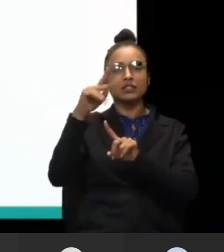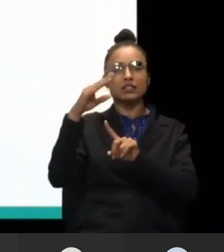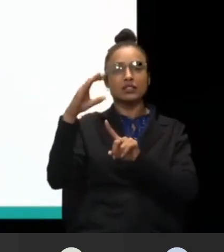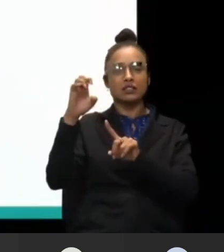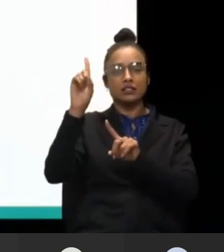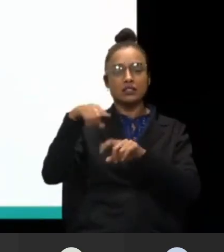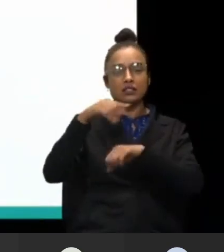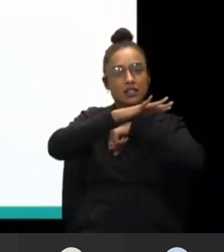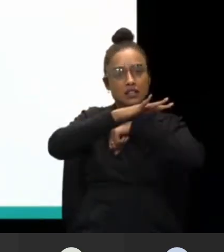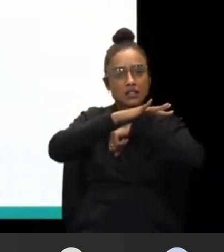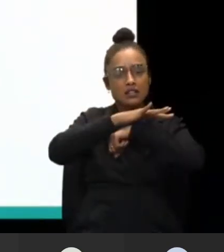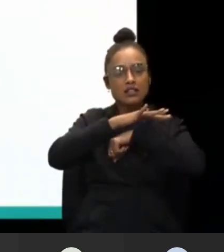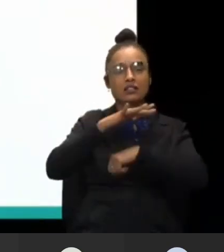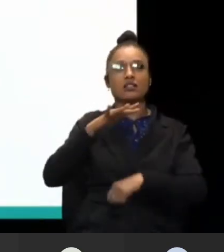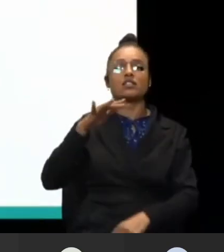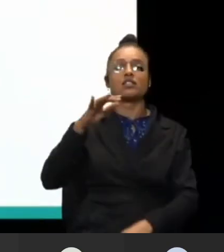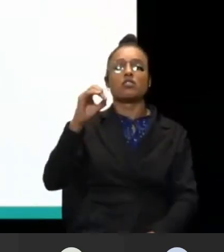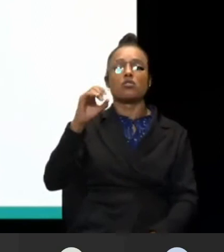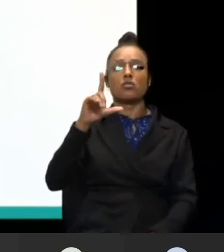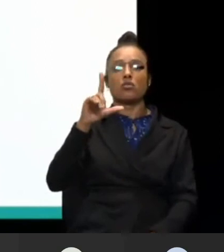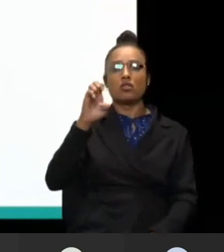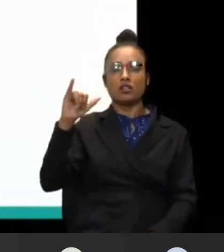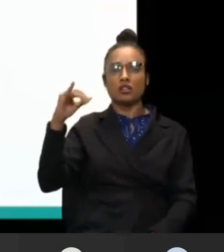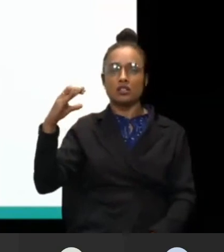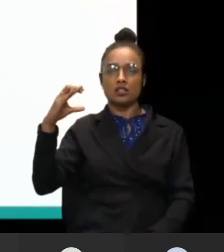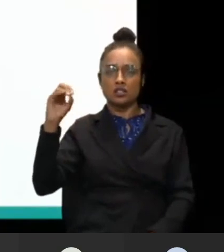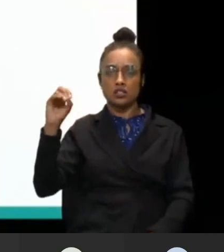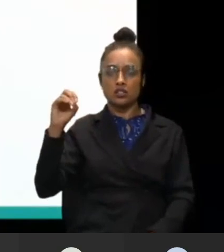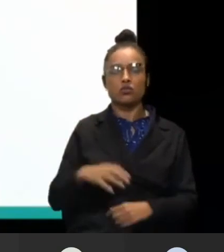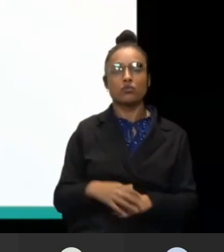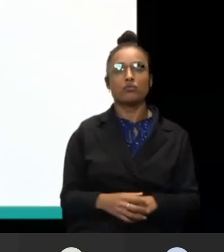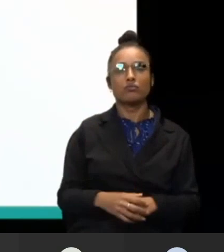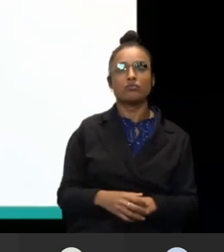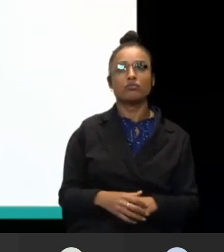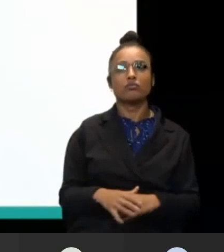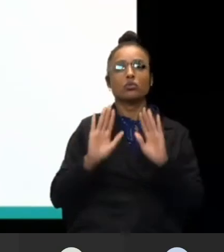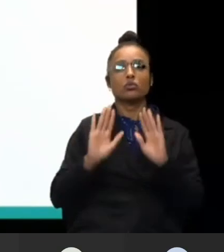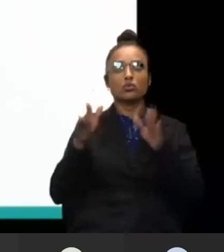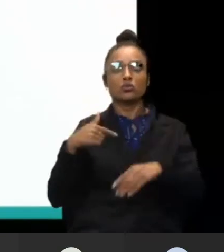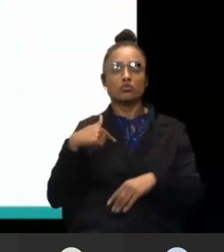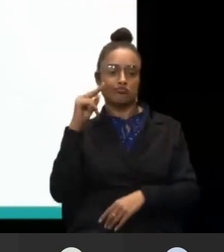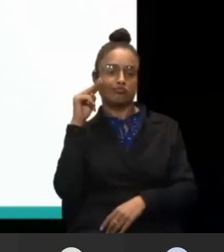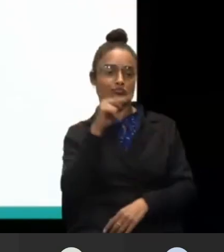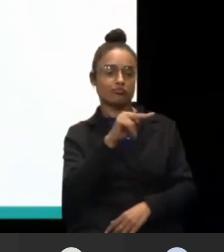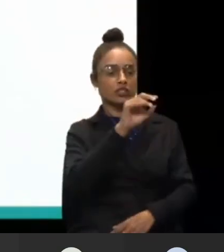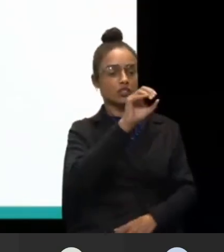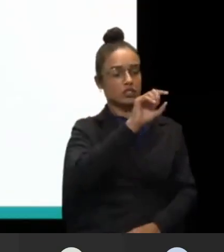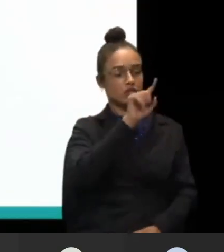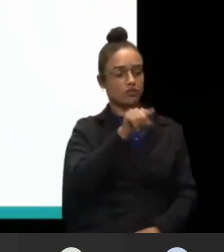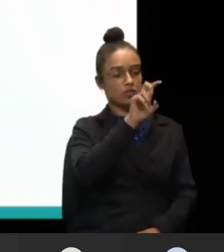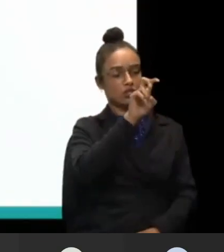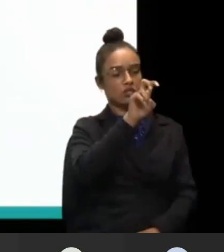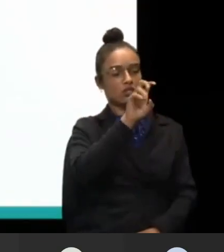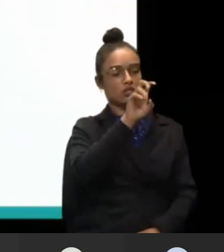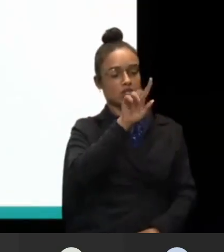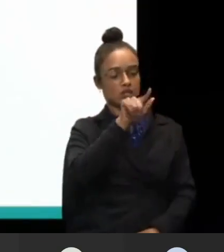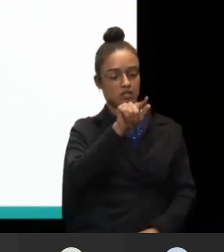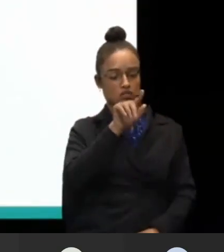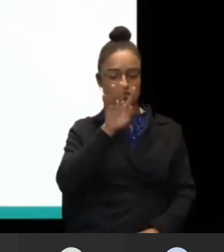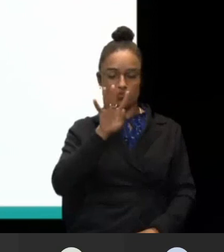a acidez do ácido oleico. Então, esse valor aqui expressa para nós a acidez